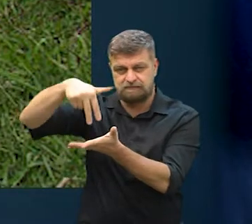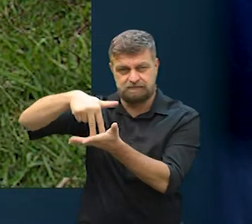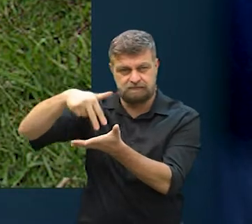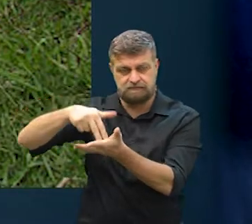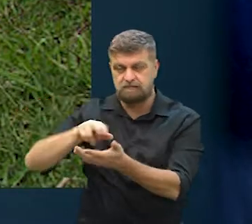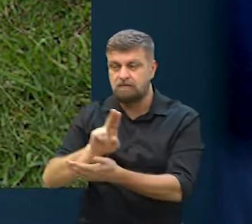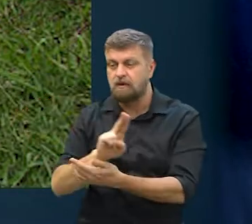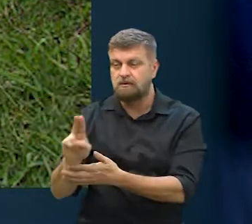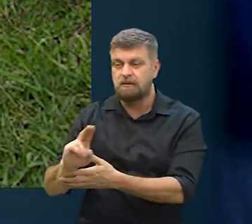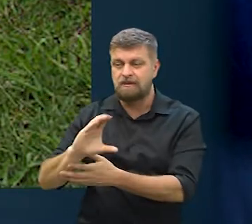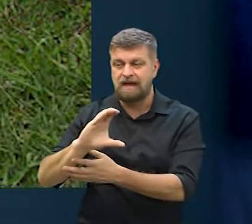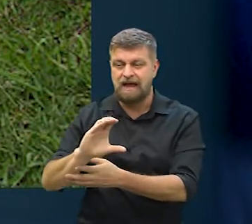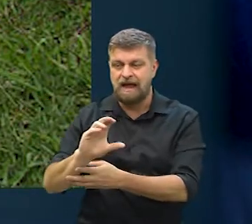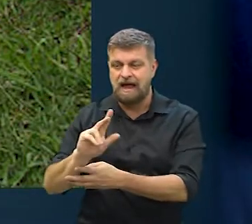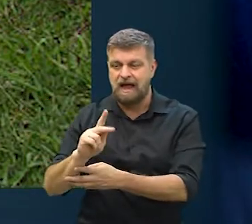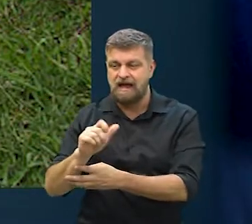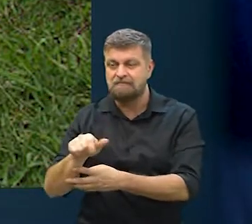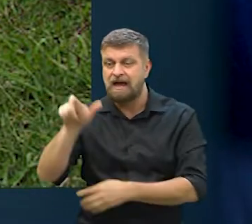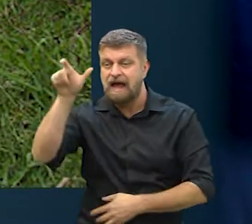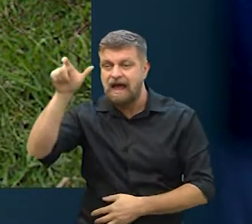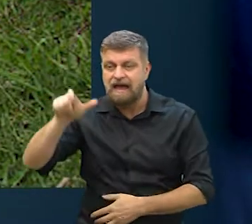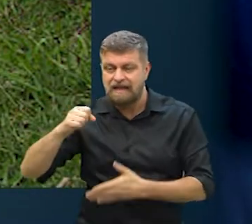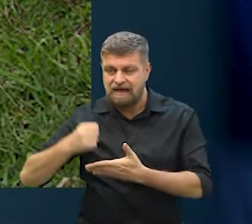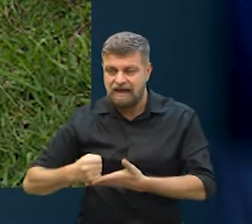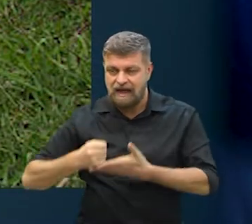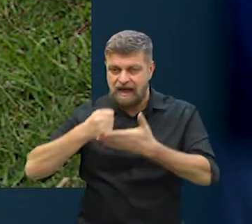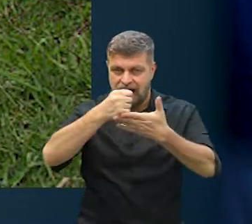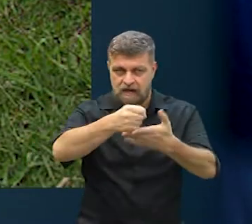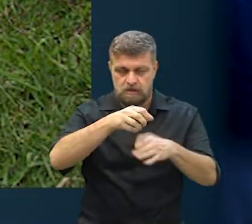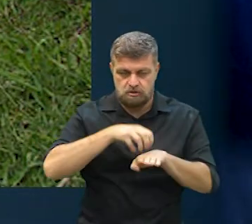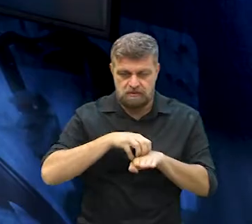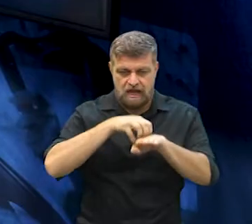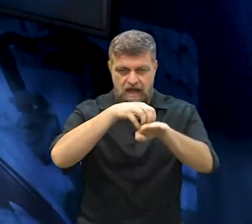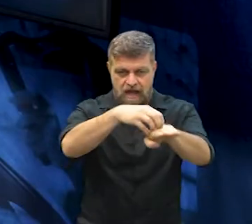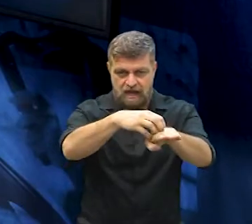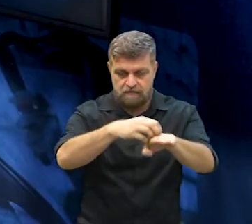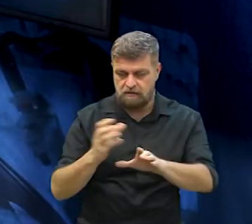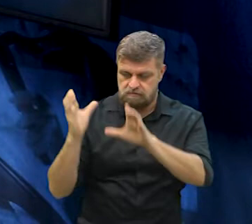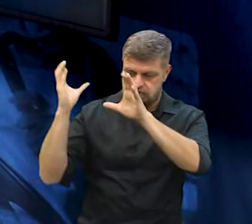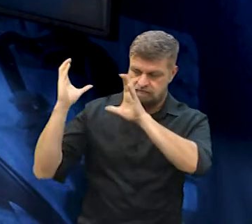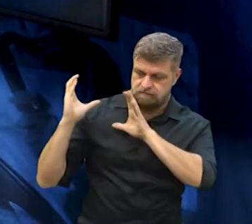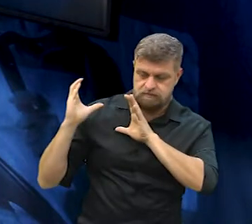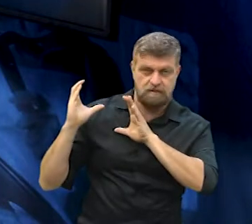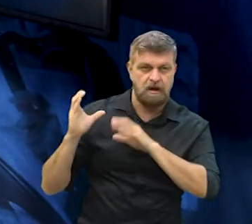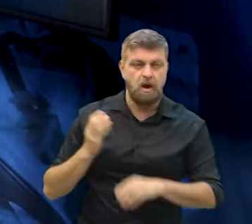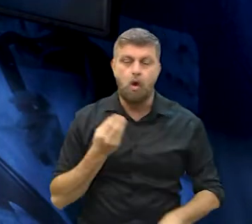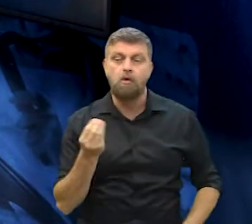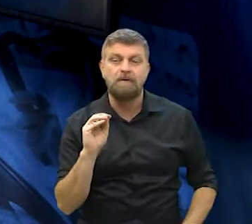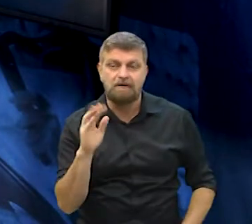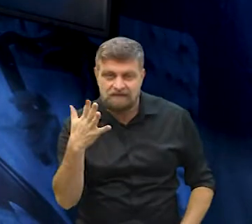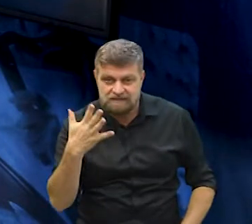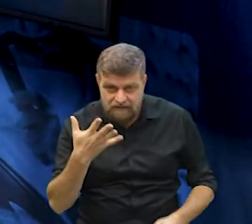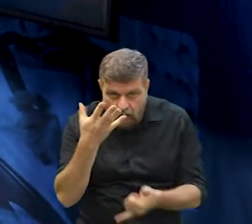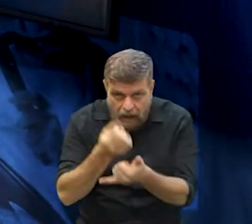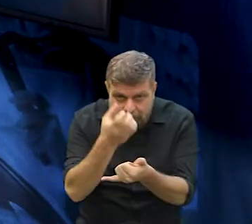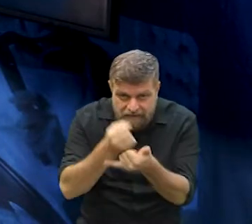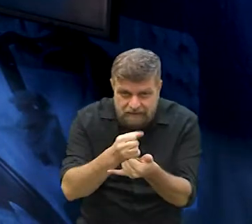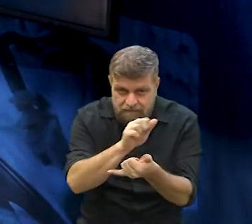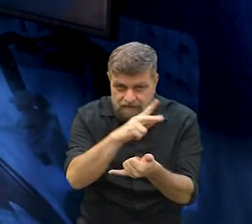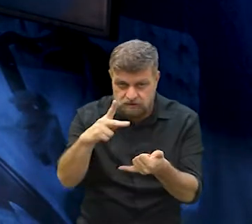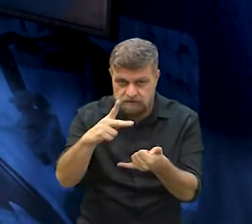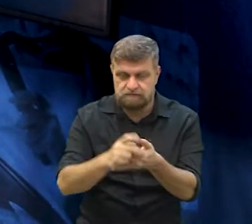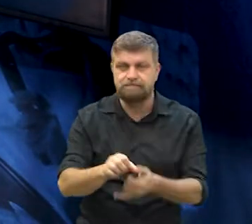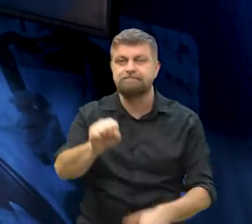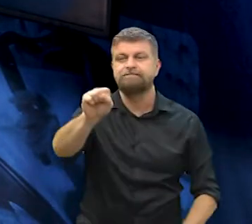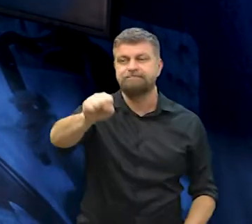é chamado de chapa, que é a pessoa que ajuda a carregar, a descarregar, ele faz isso por meio de um aplicativo, é isso?